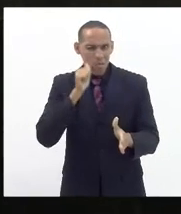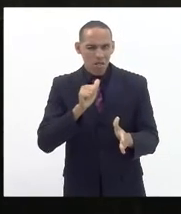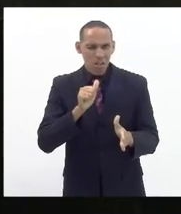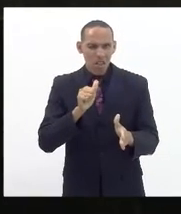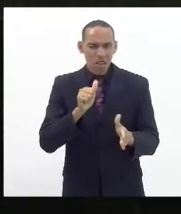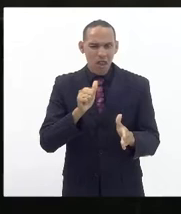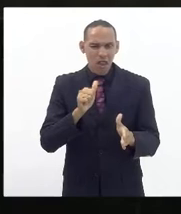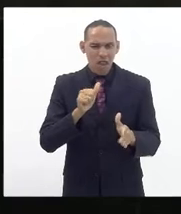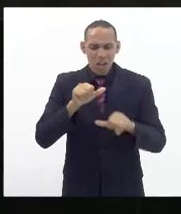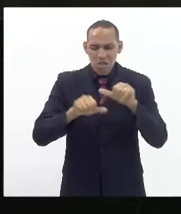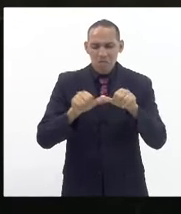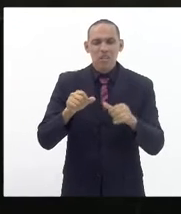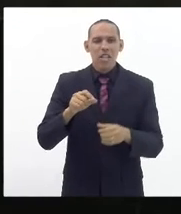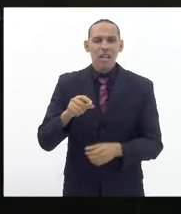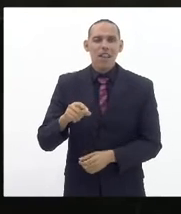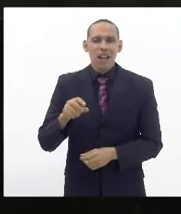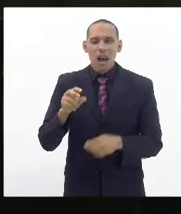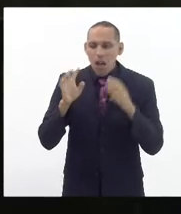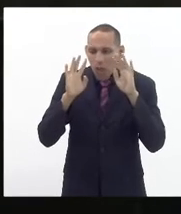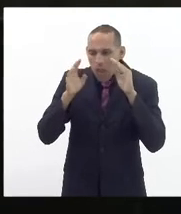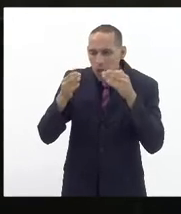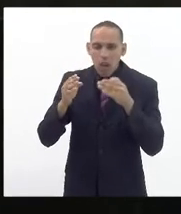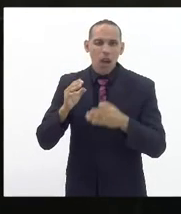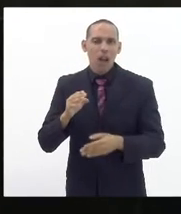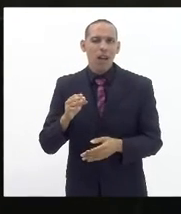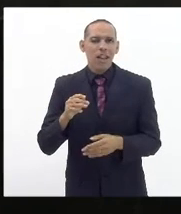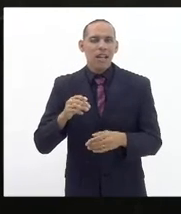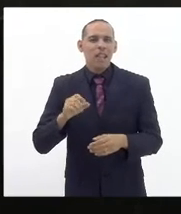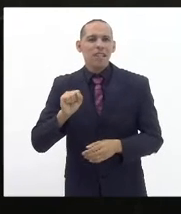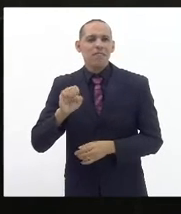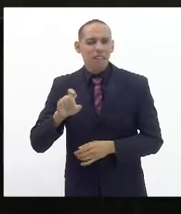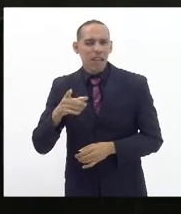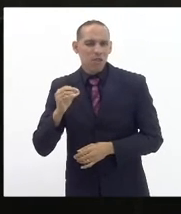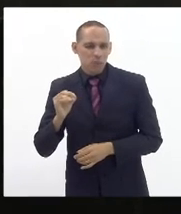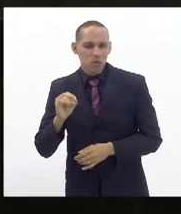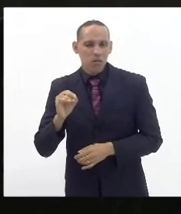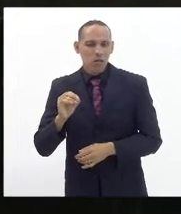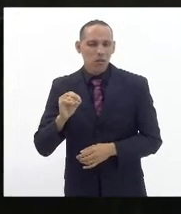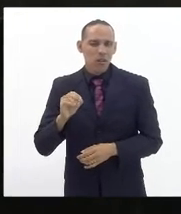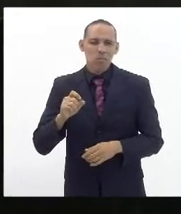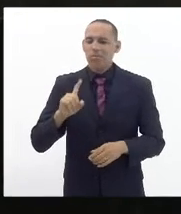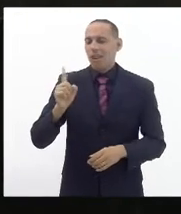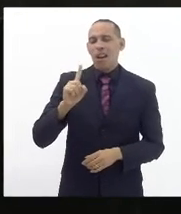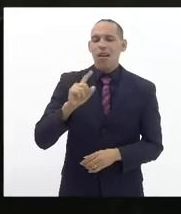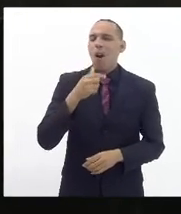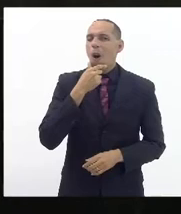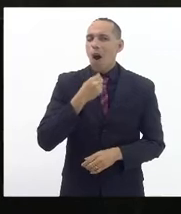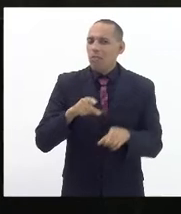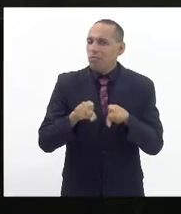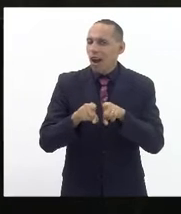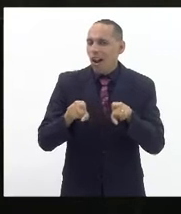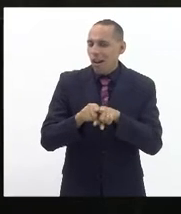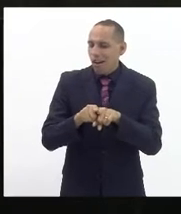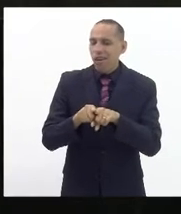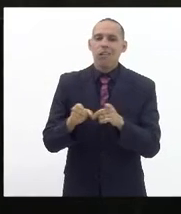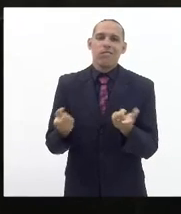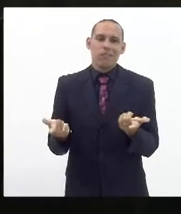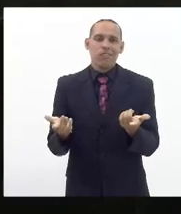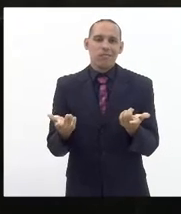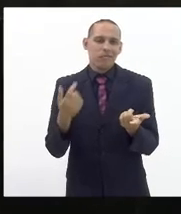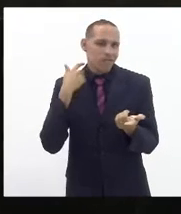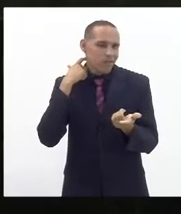espaço majoritariamente de mulheres, mas também que é um espaço marcado por homens, deputada Lucinha. Há